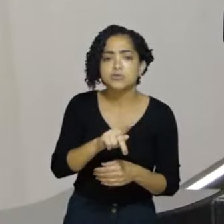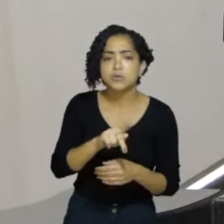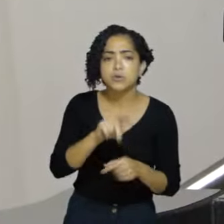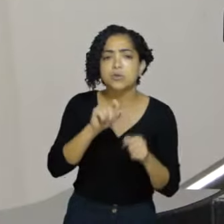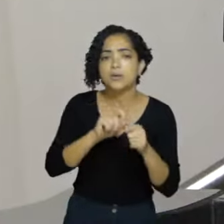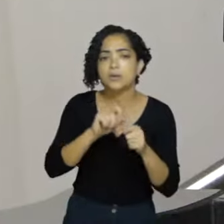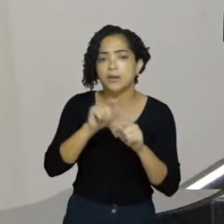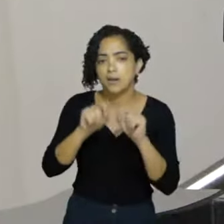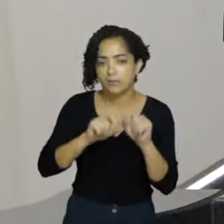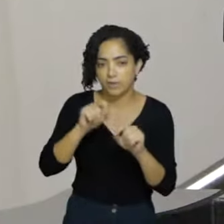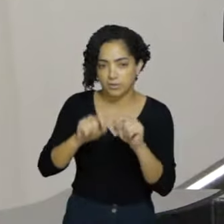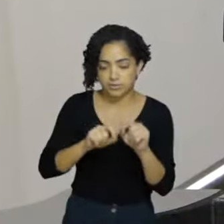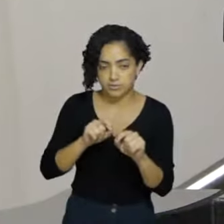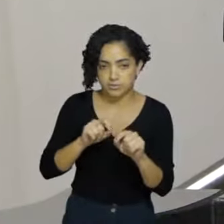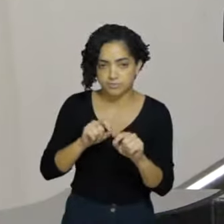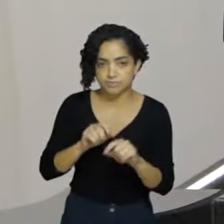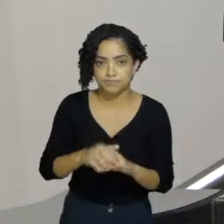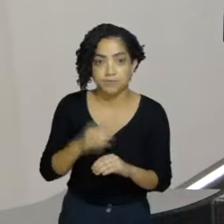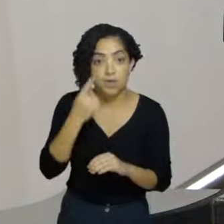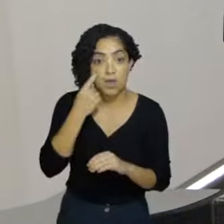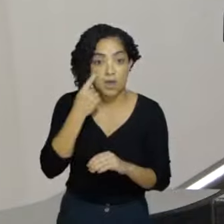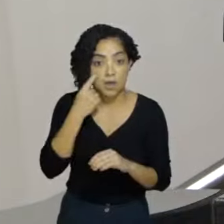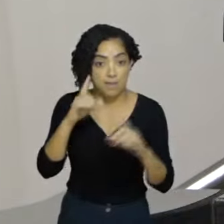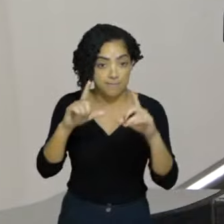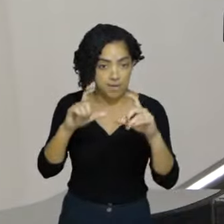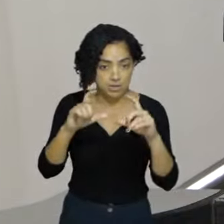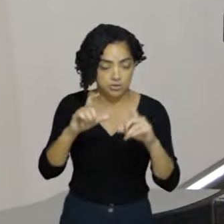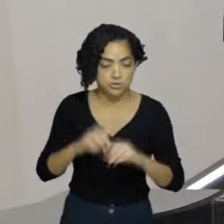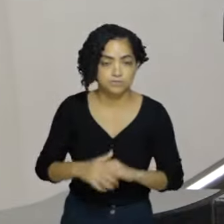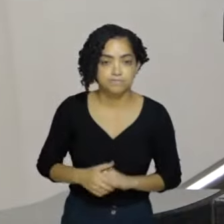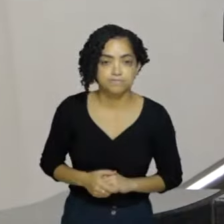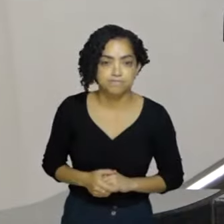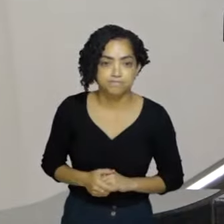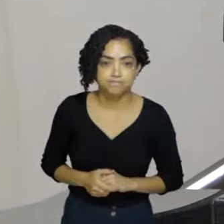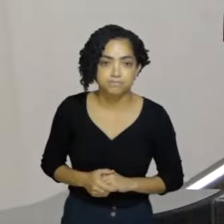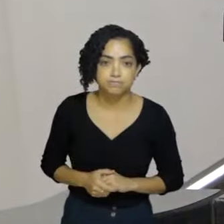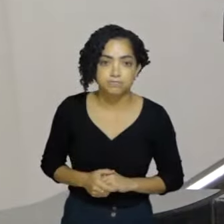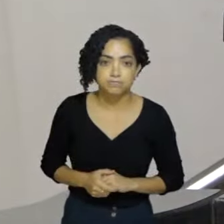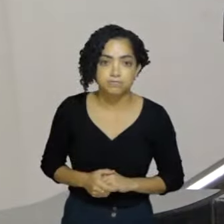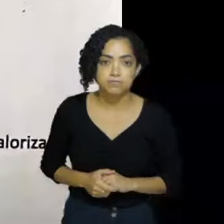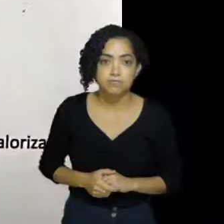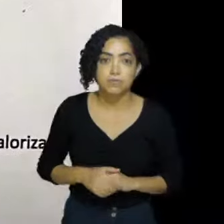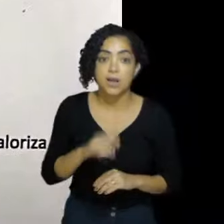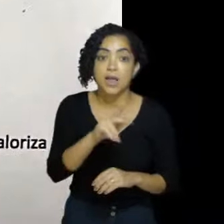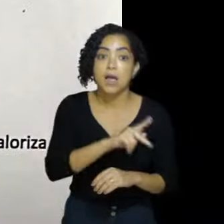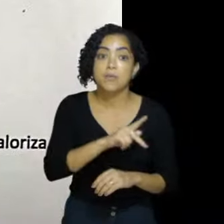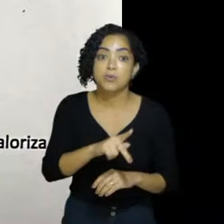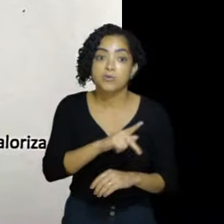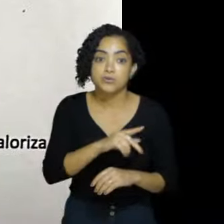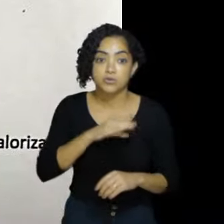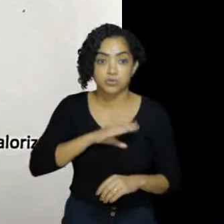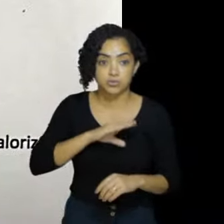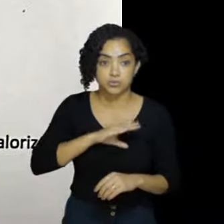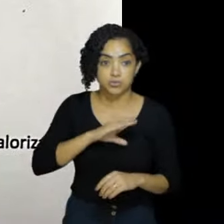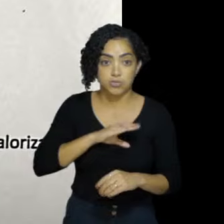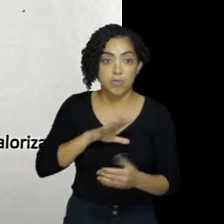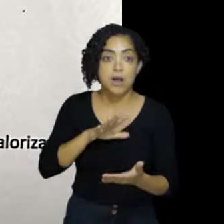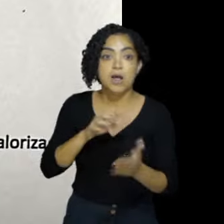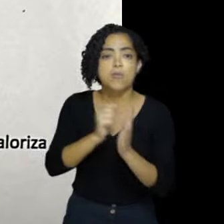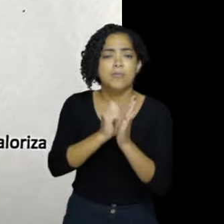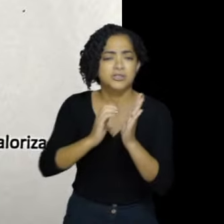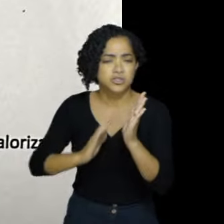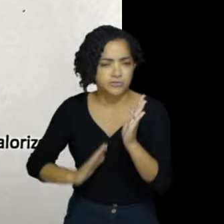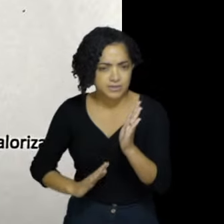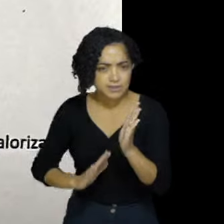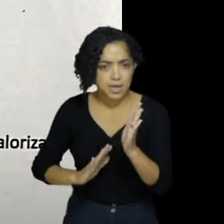do nosso bolso. Coloca, por favor, a primeira imagem. A professora de língua portuguesa passou uma atividade para os alunos